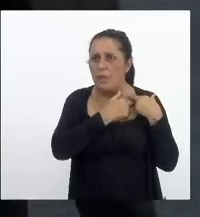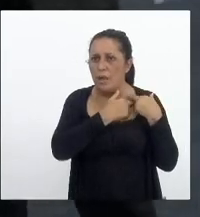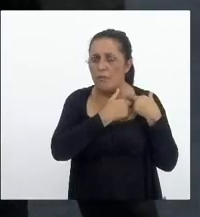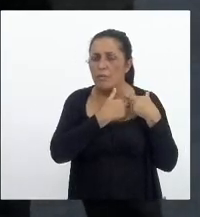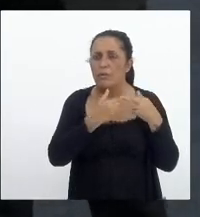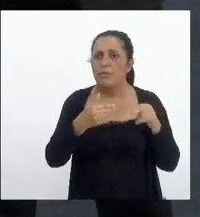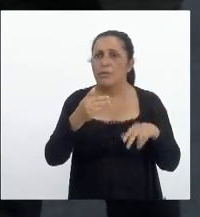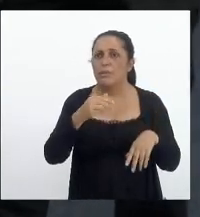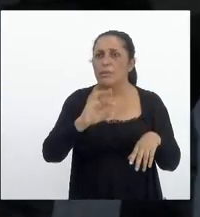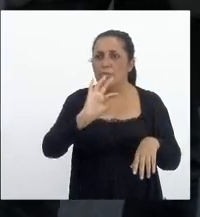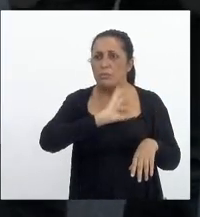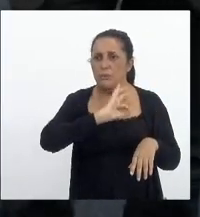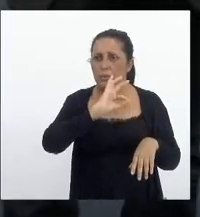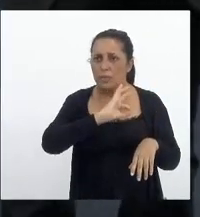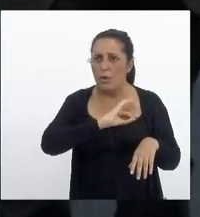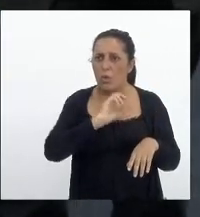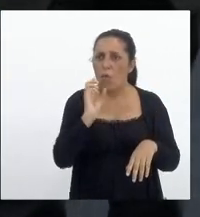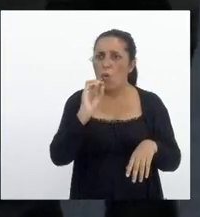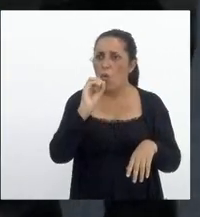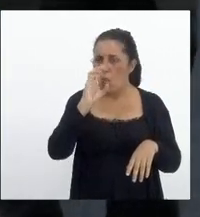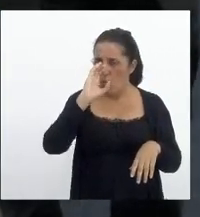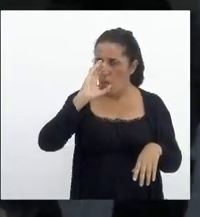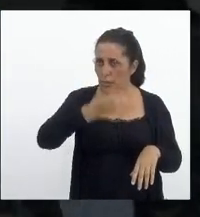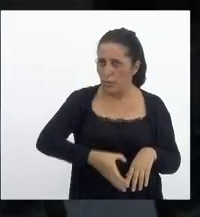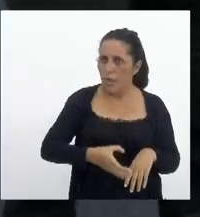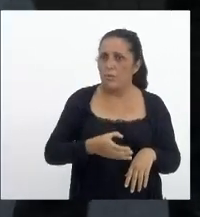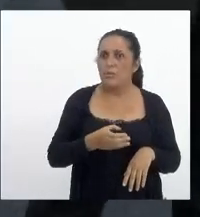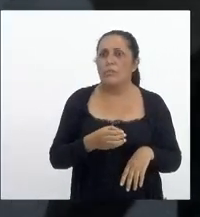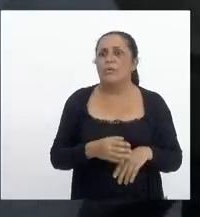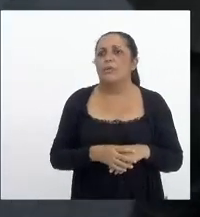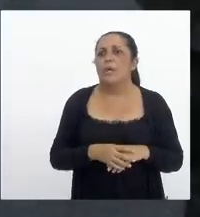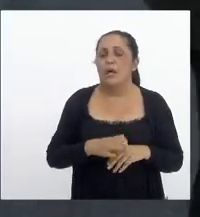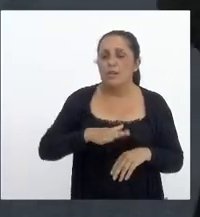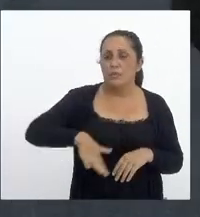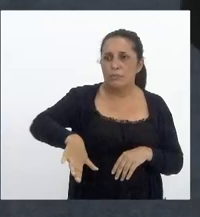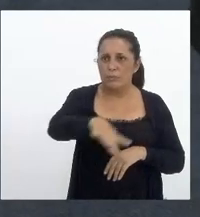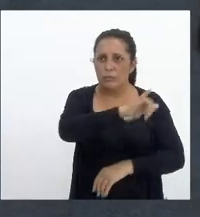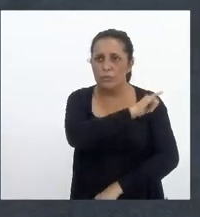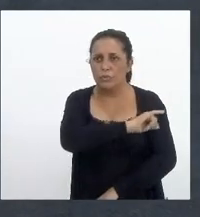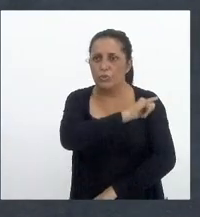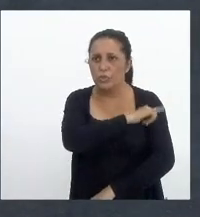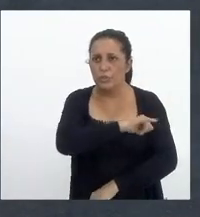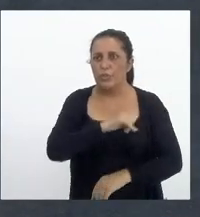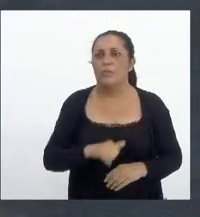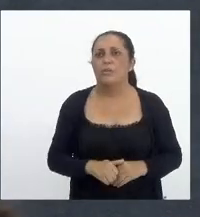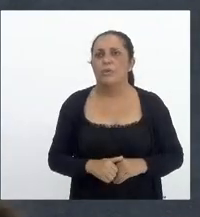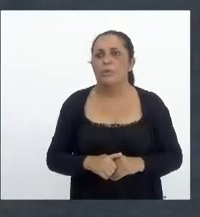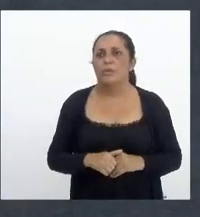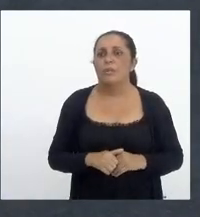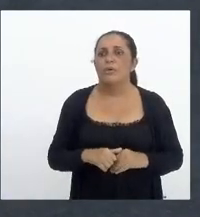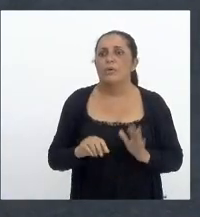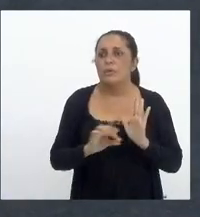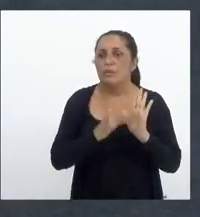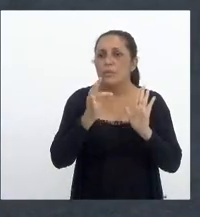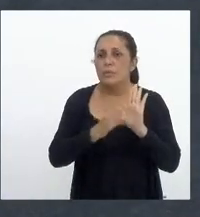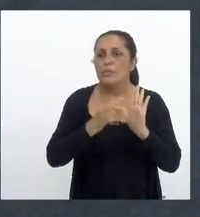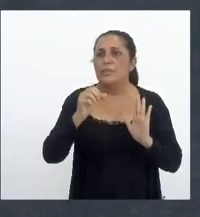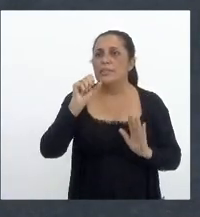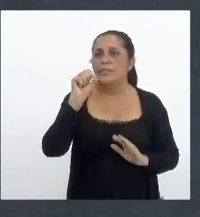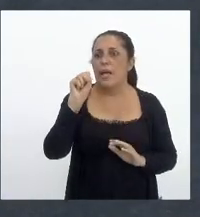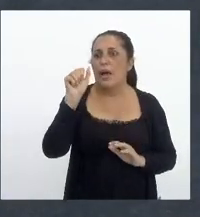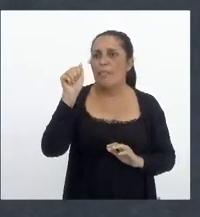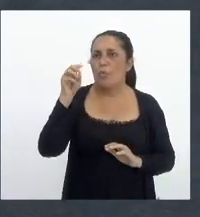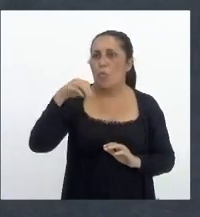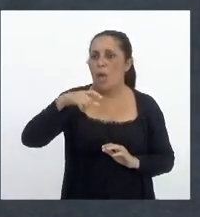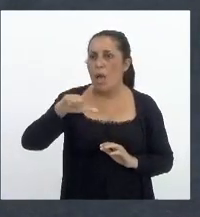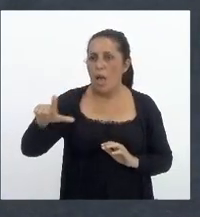policiais e ou condenados em ação penal no âmbito do estado do Rio de Janeiro de autoria do deputado Samuel Malafaia parecer da comissão de